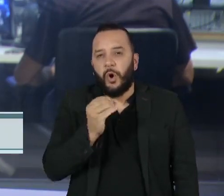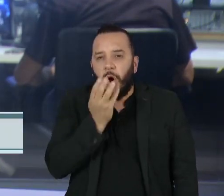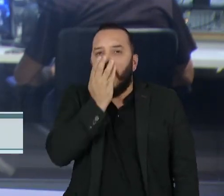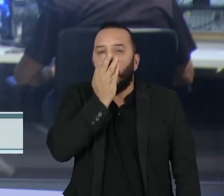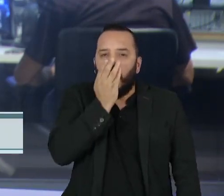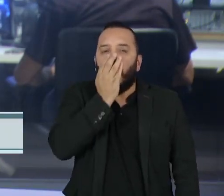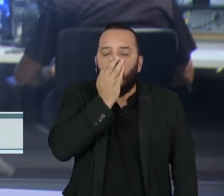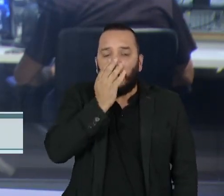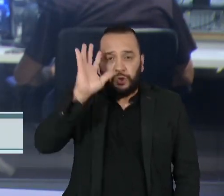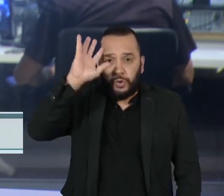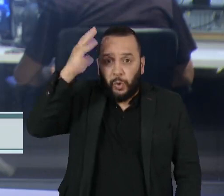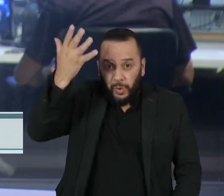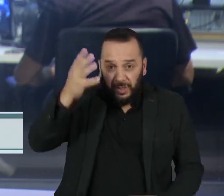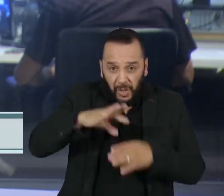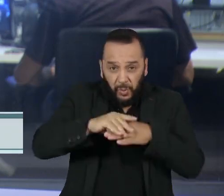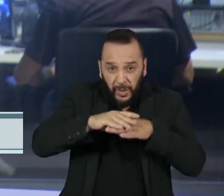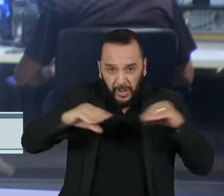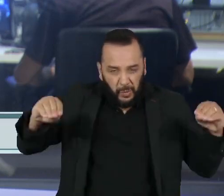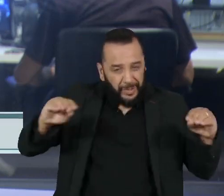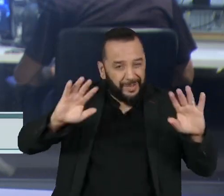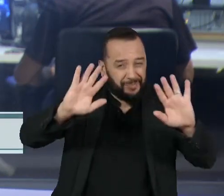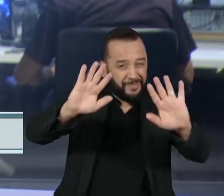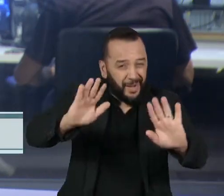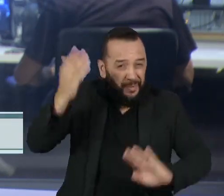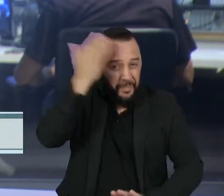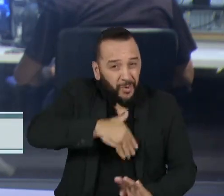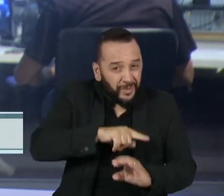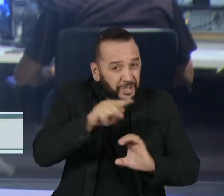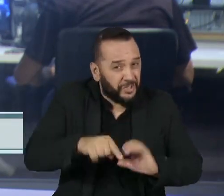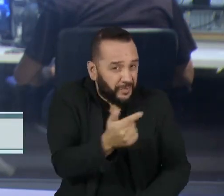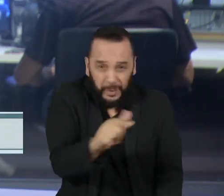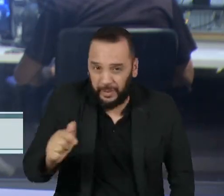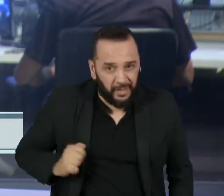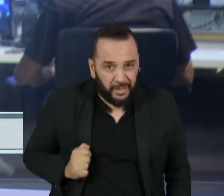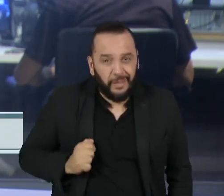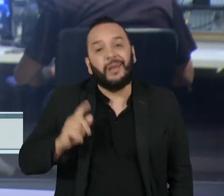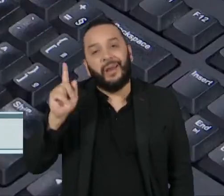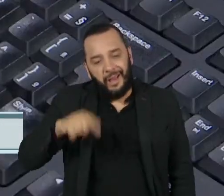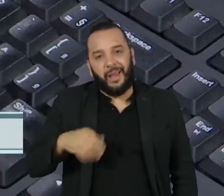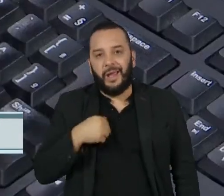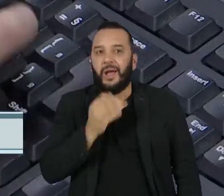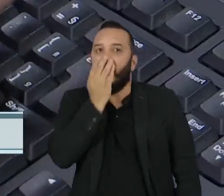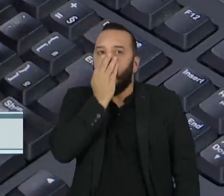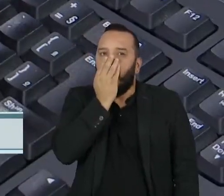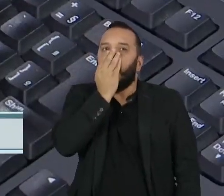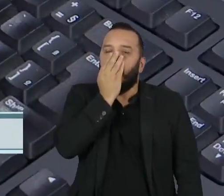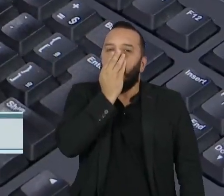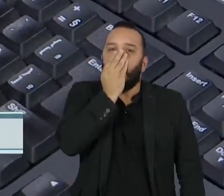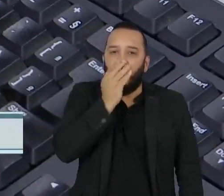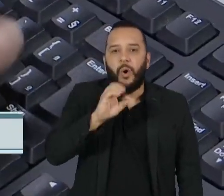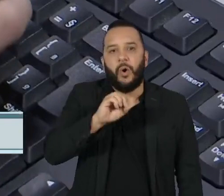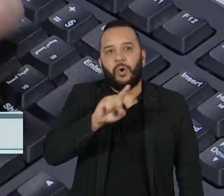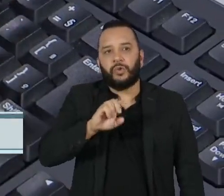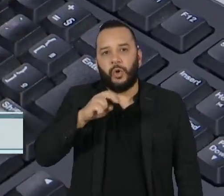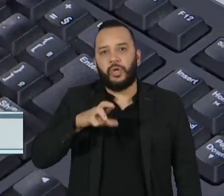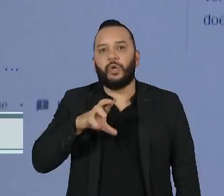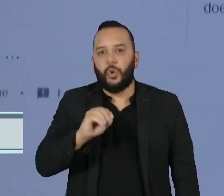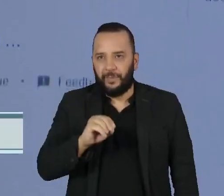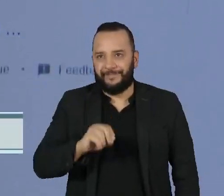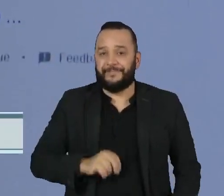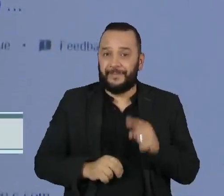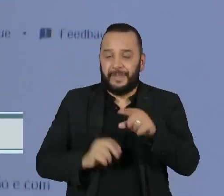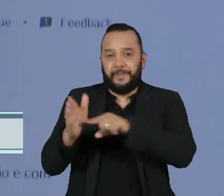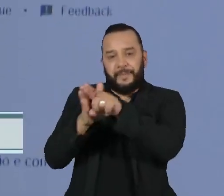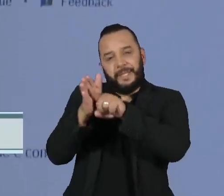doenças, sem nenhuma comprovação científica. É a ozonioterapia. Basta uma pesquisa rápida em